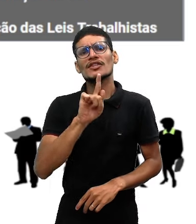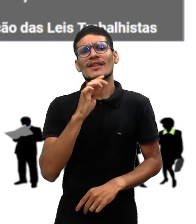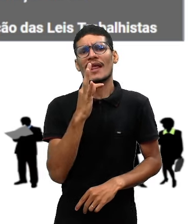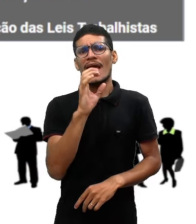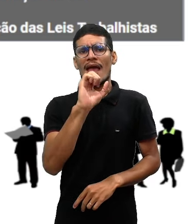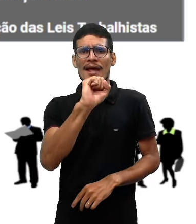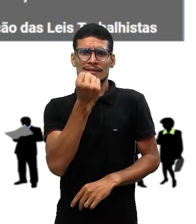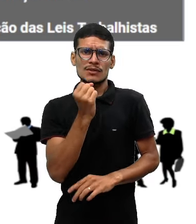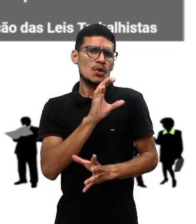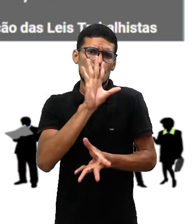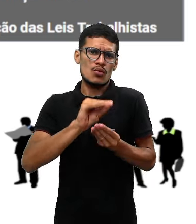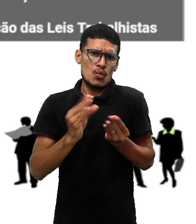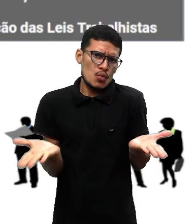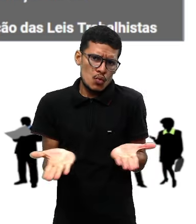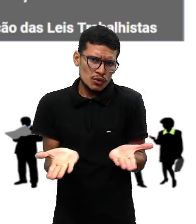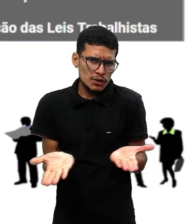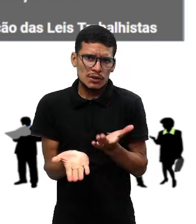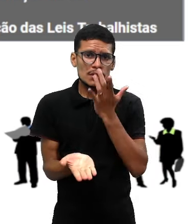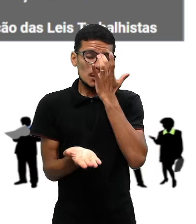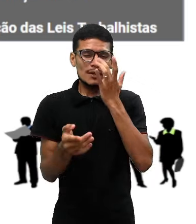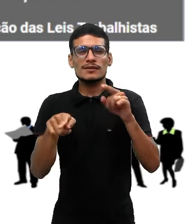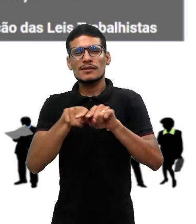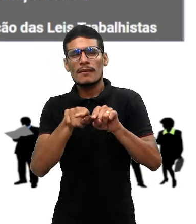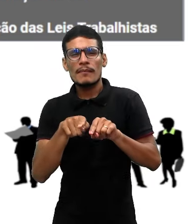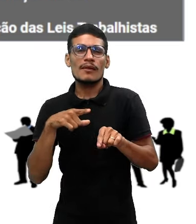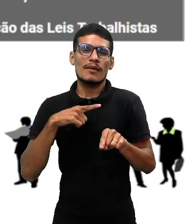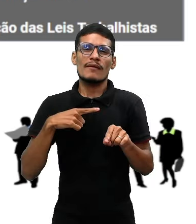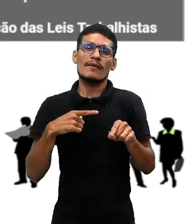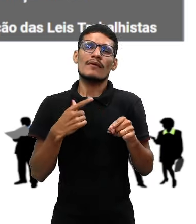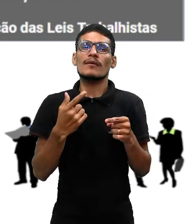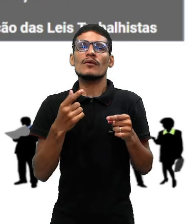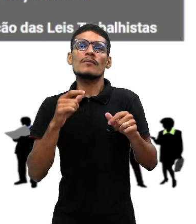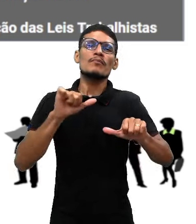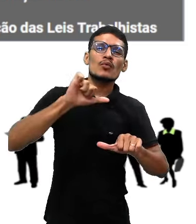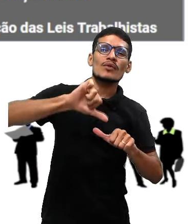em dia, né, através de várias adições, várias